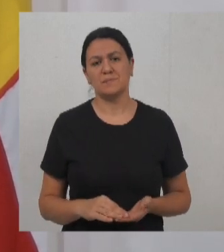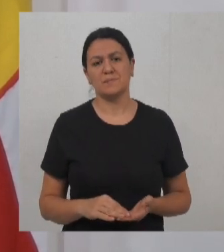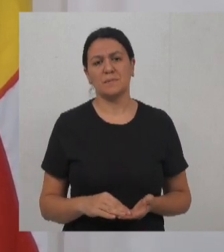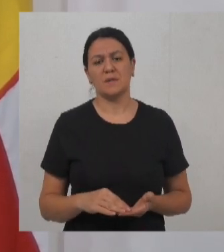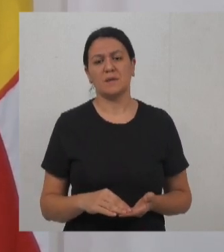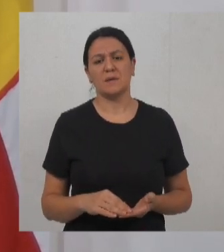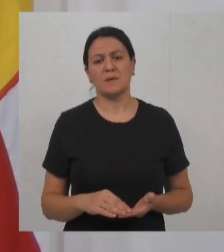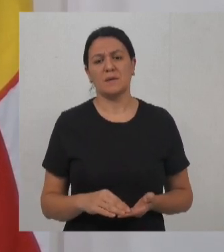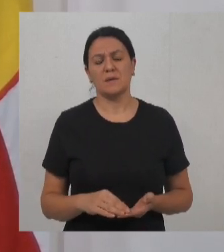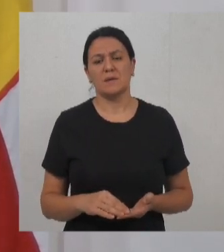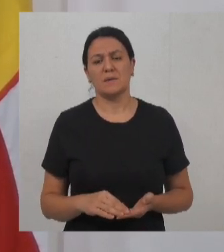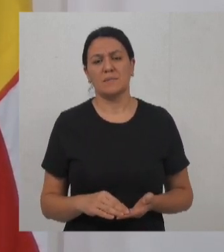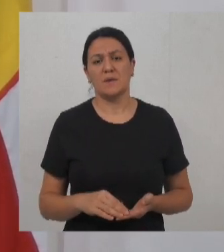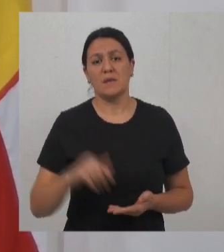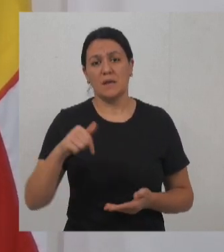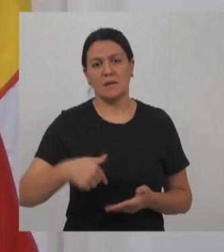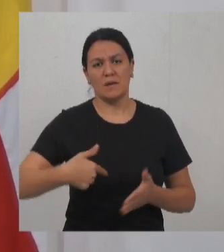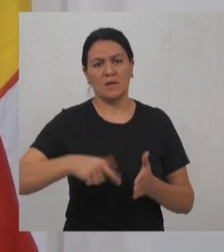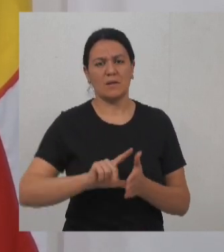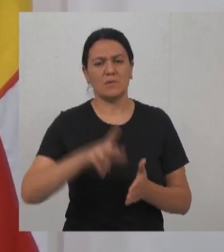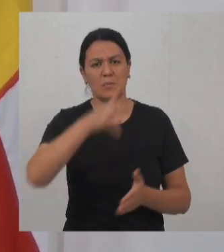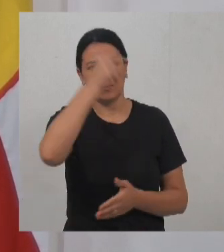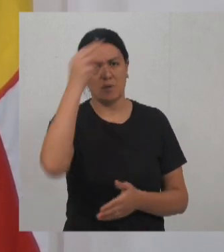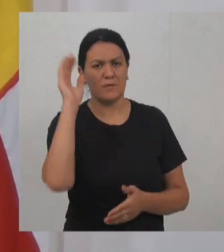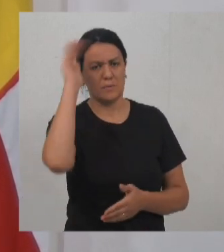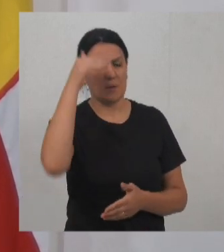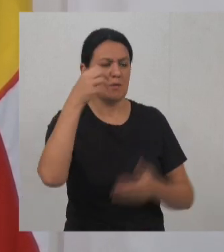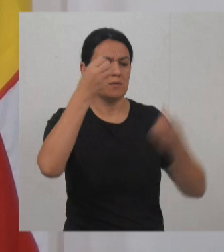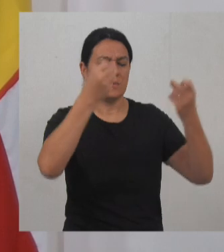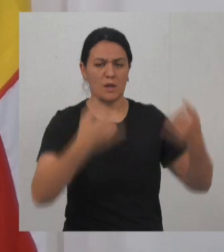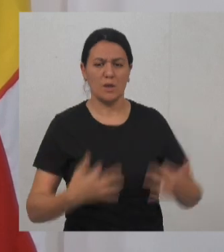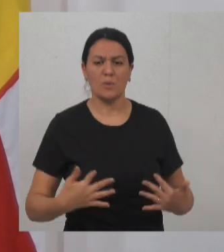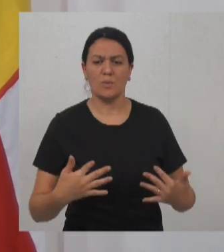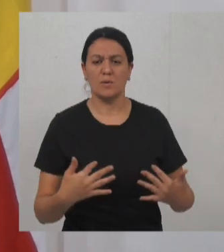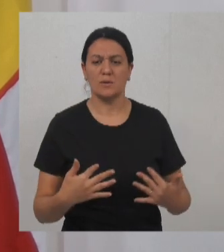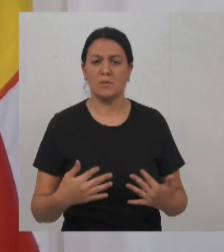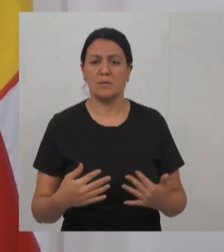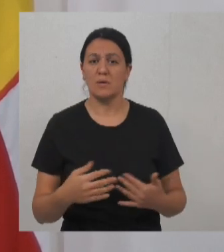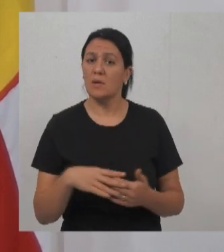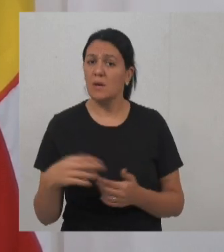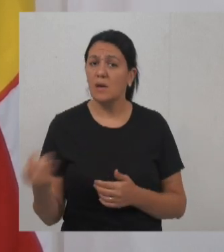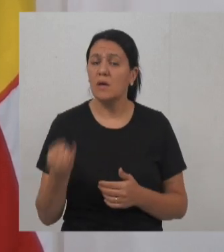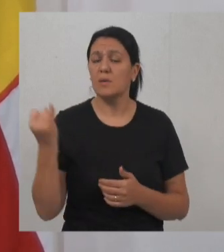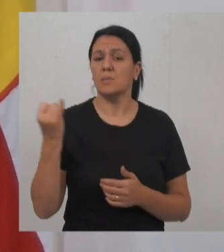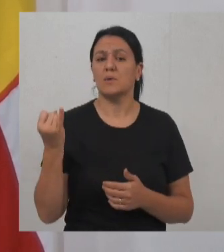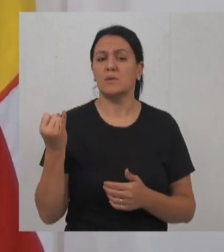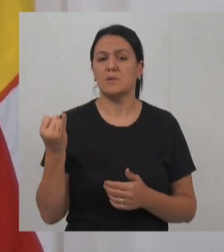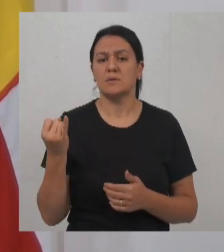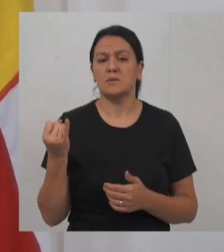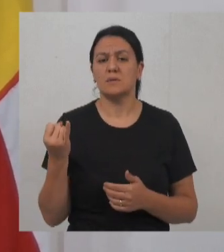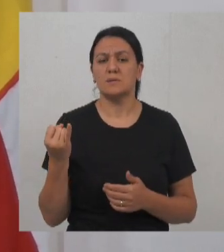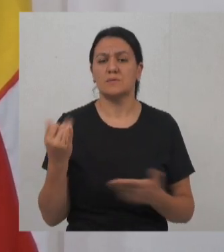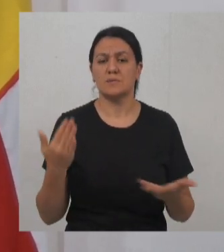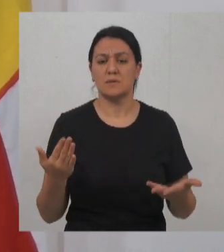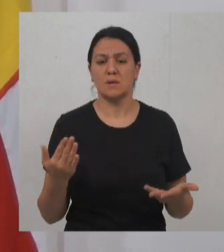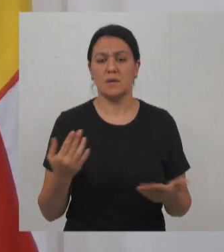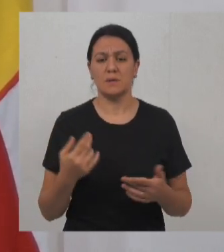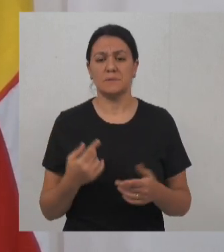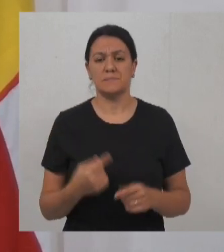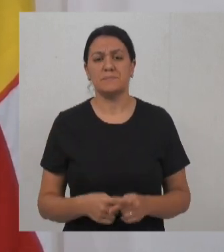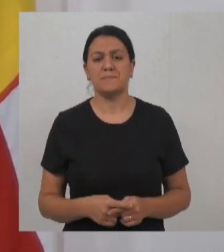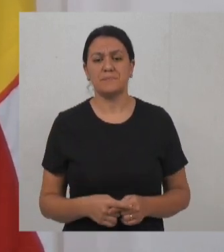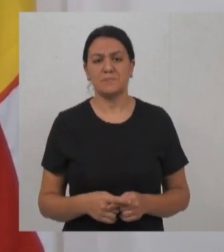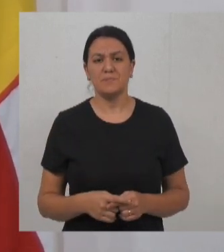aqui pelo prefeito, isso é importante, às vezes, aliás, pelo prefeito eleito.